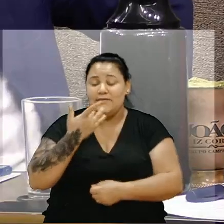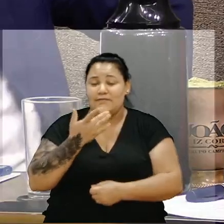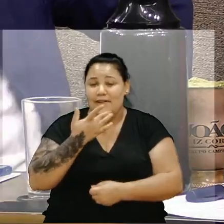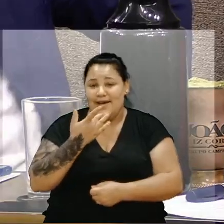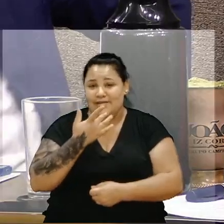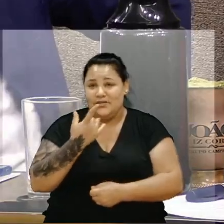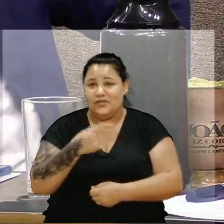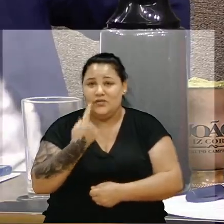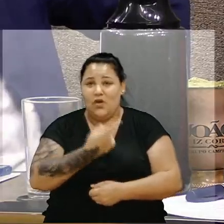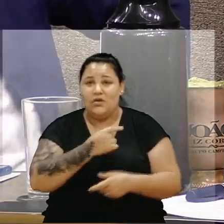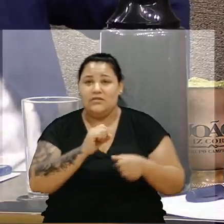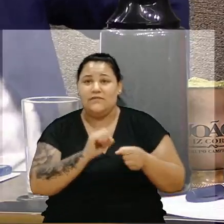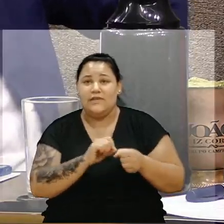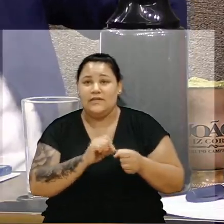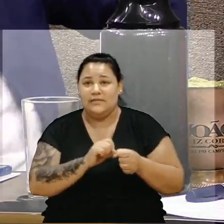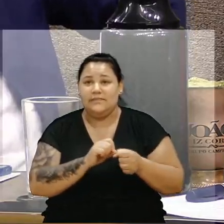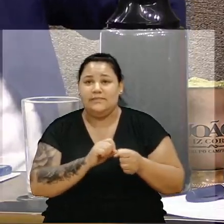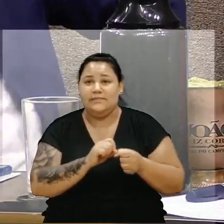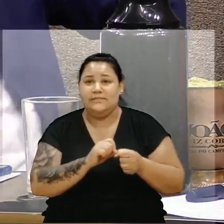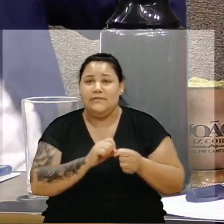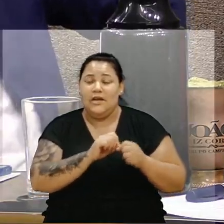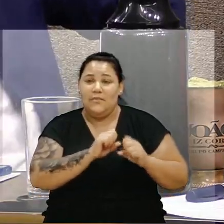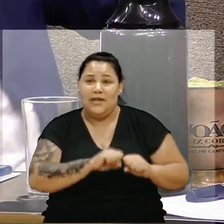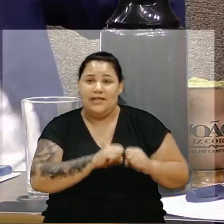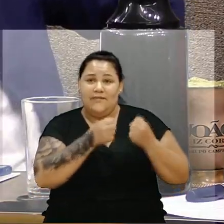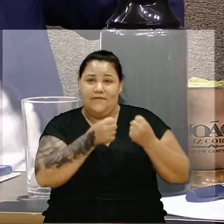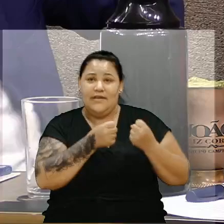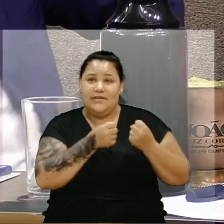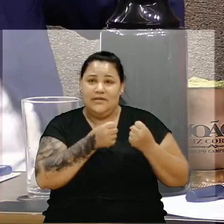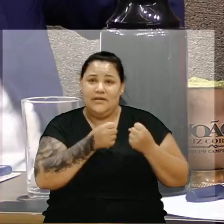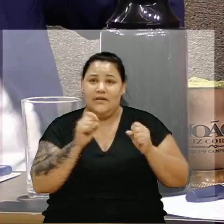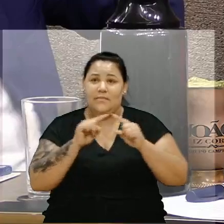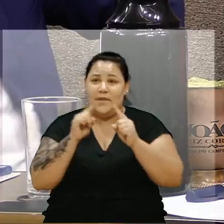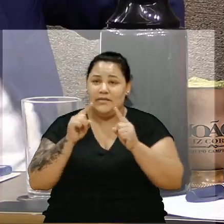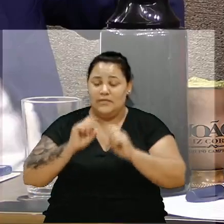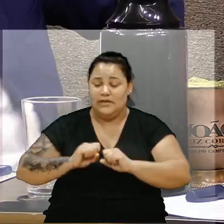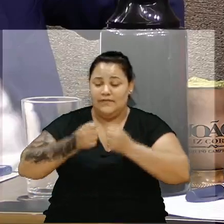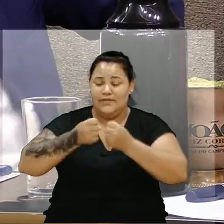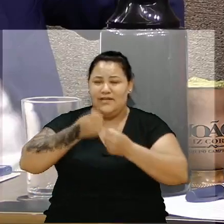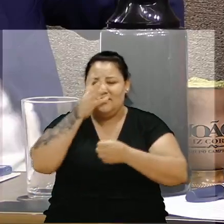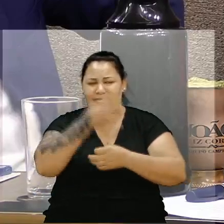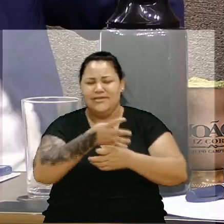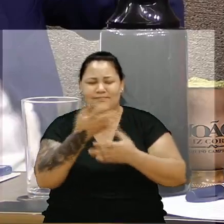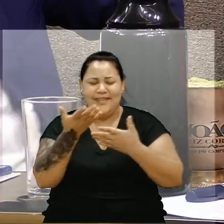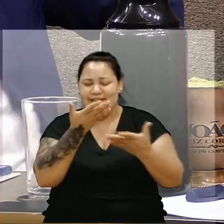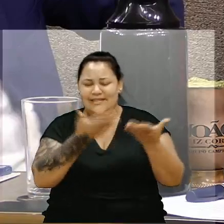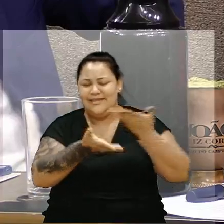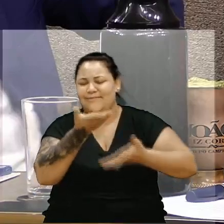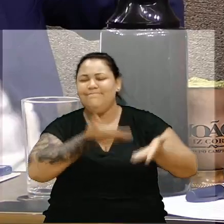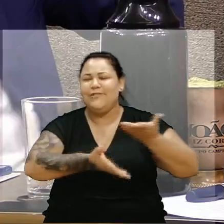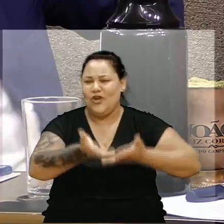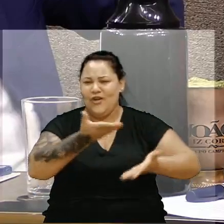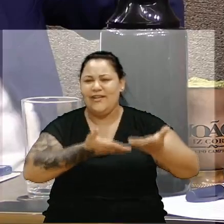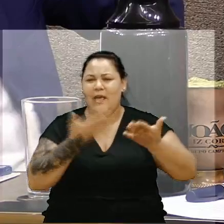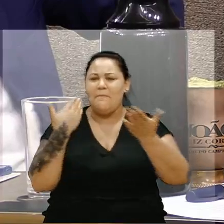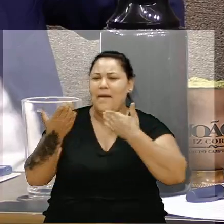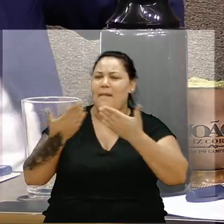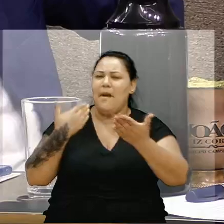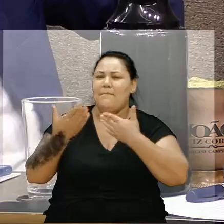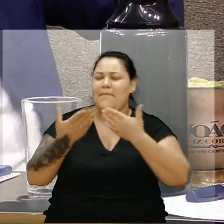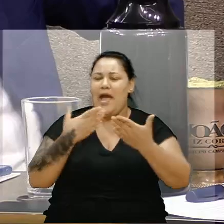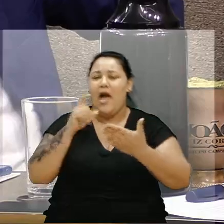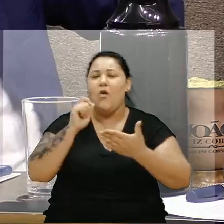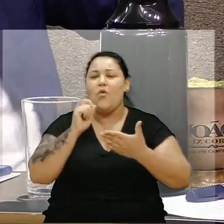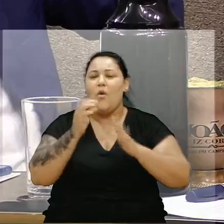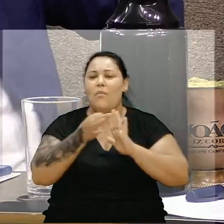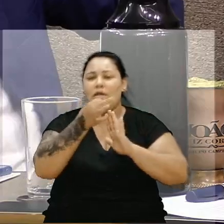fazer essa defesa, mas para a defesa tem que ter uma acusação, mas eu quero dizer essa argumentação daquilo que a gente